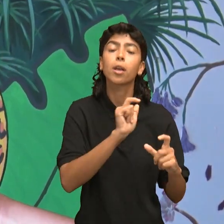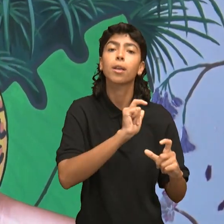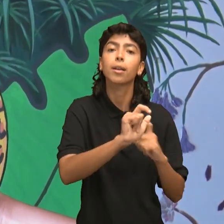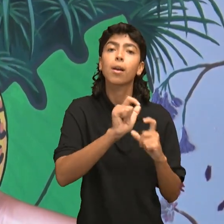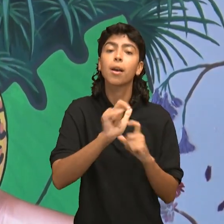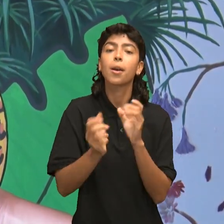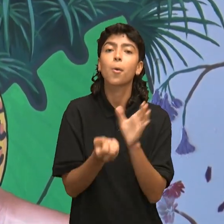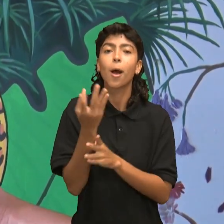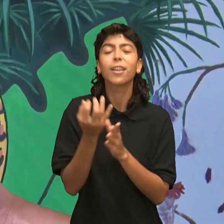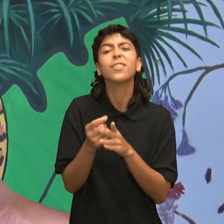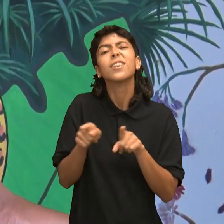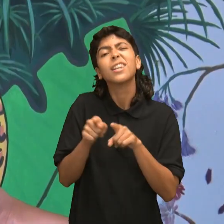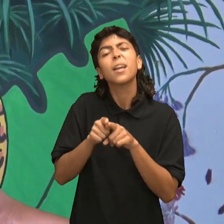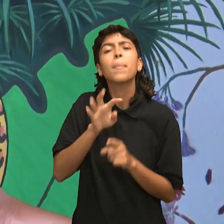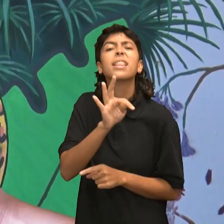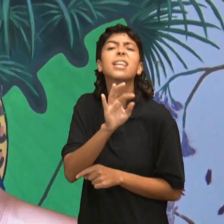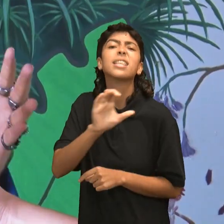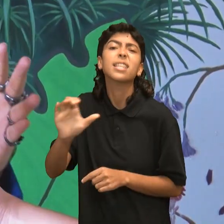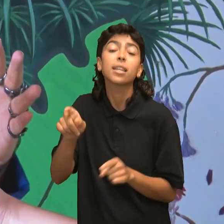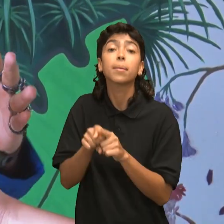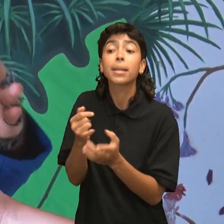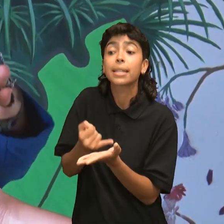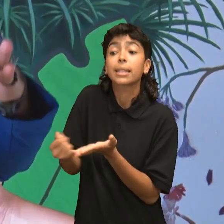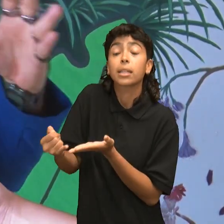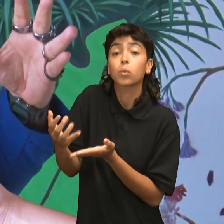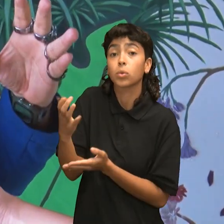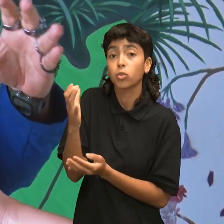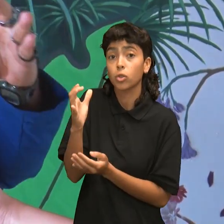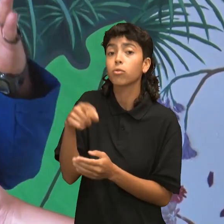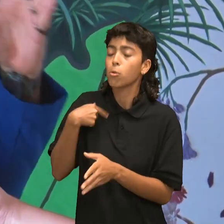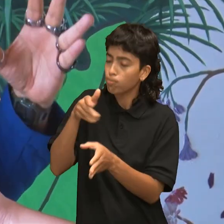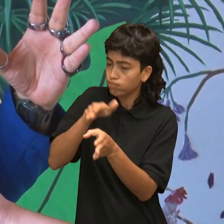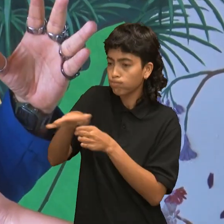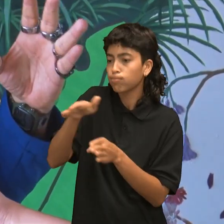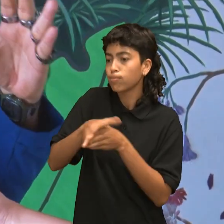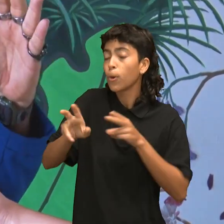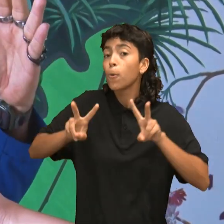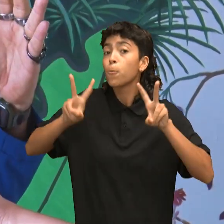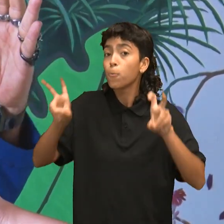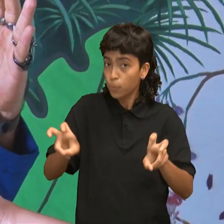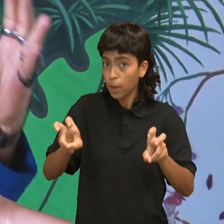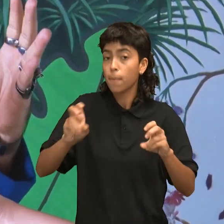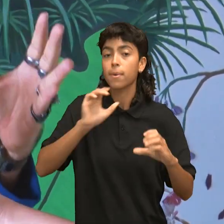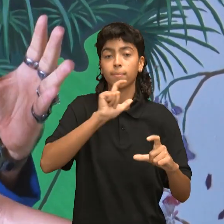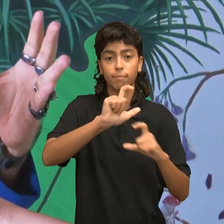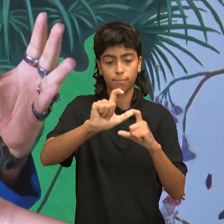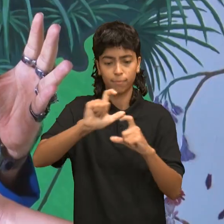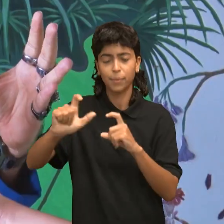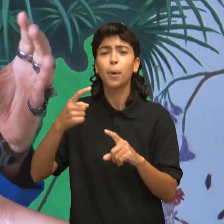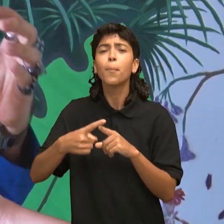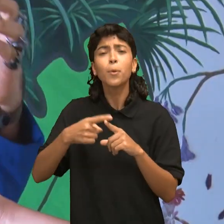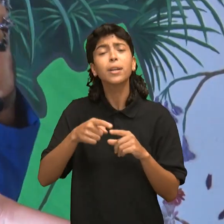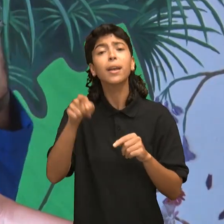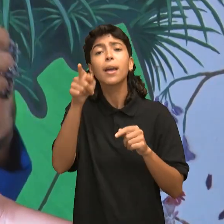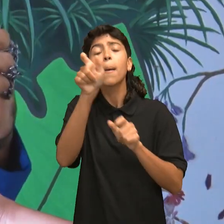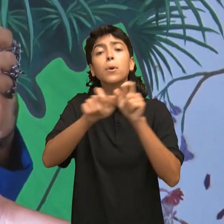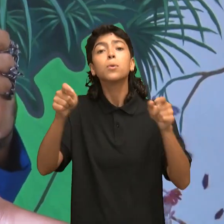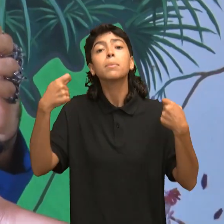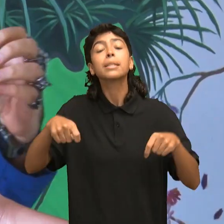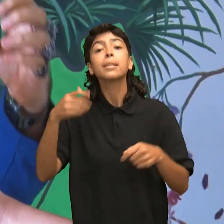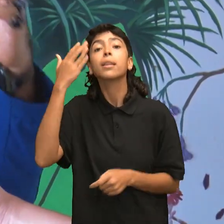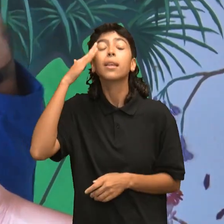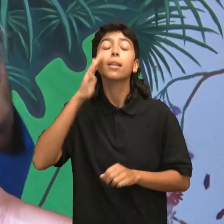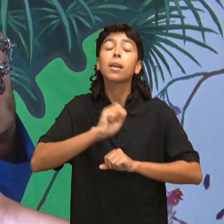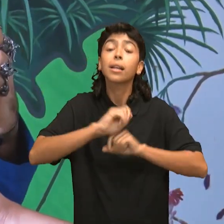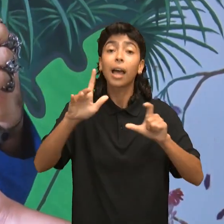de graduação e na iniciação científica. Então, essa profusão de olhar para os quadrinhos como uma legítima expressão artística faz